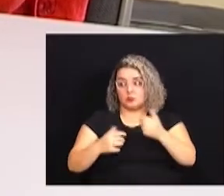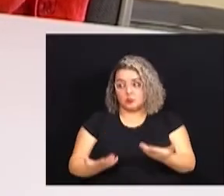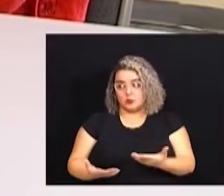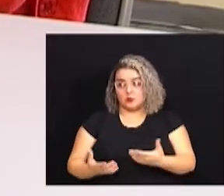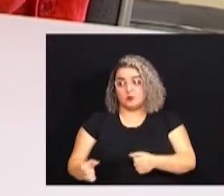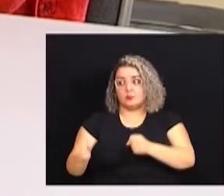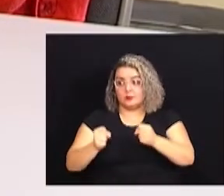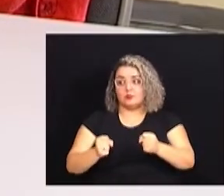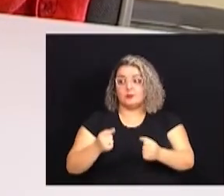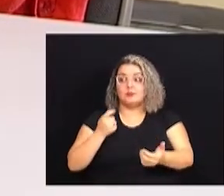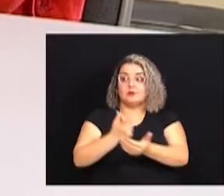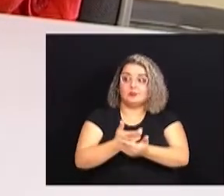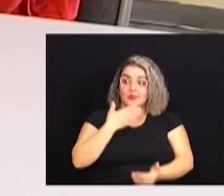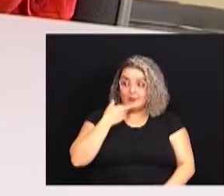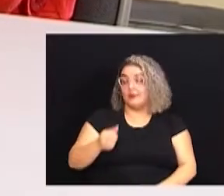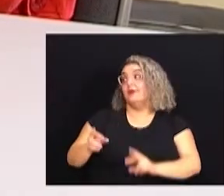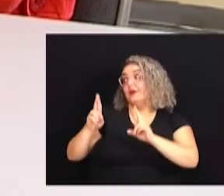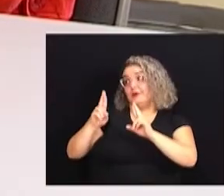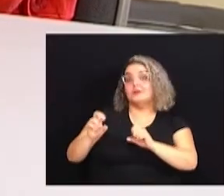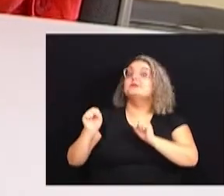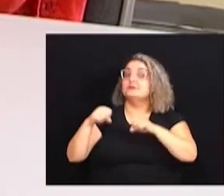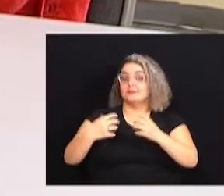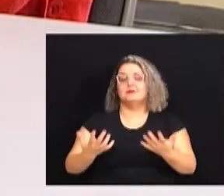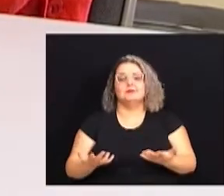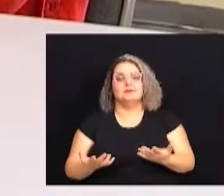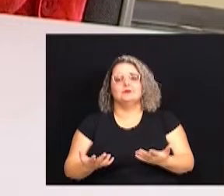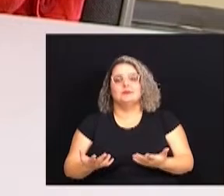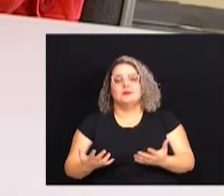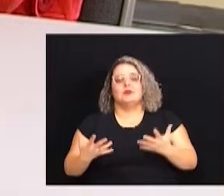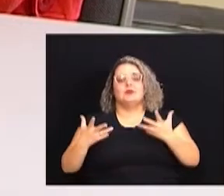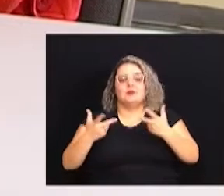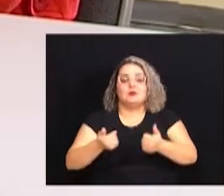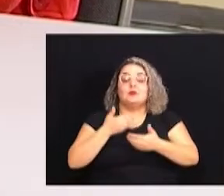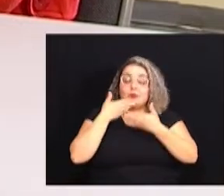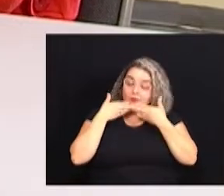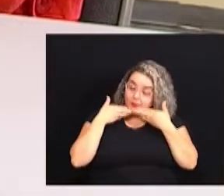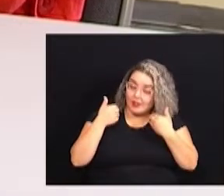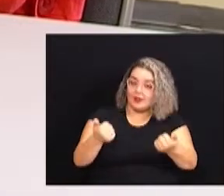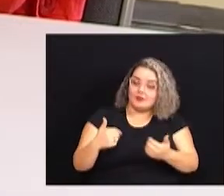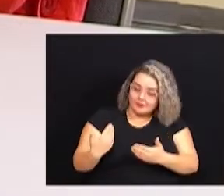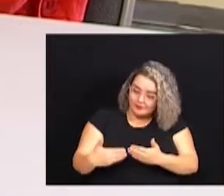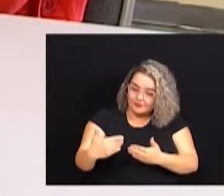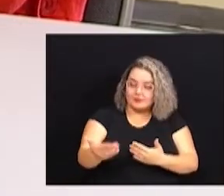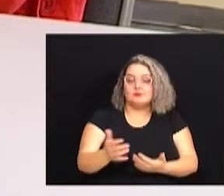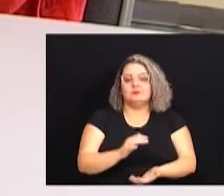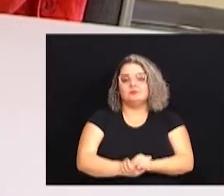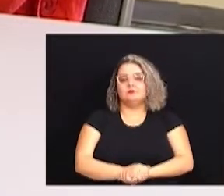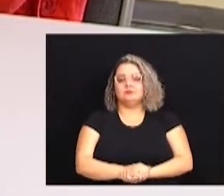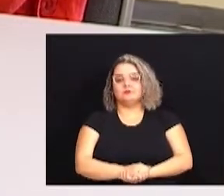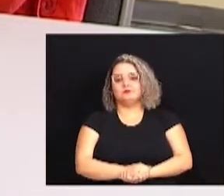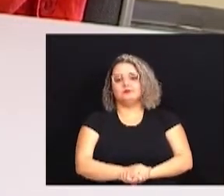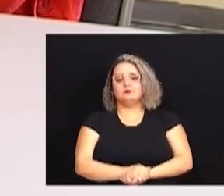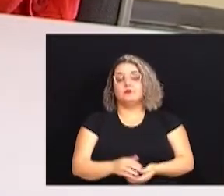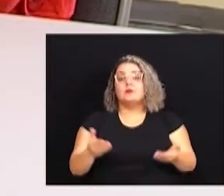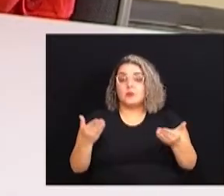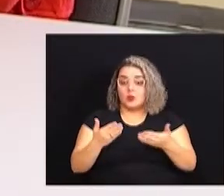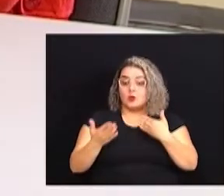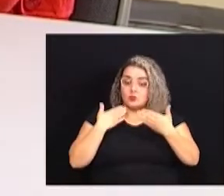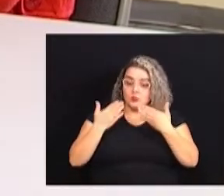as perspectivas mudem, que o poder de compra melhore. Espero que sim. Que fique melhor daqui para